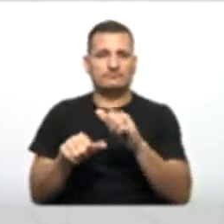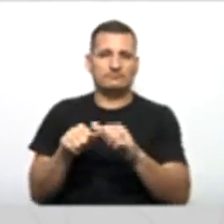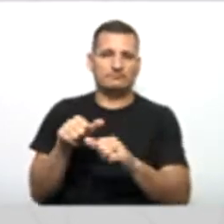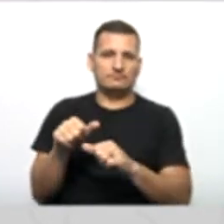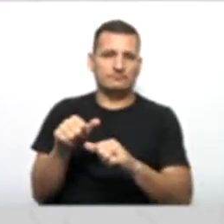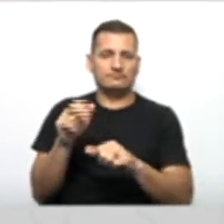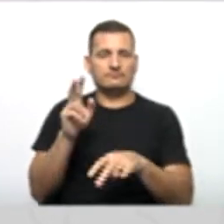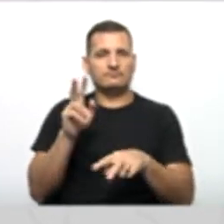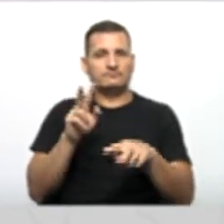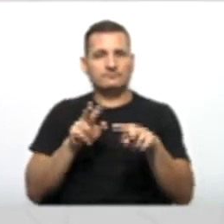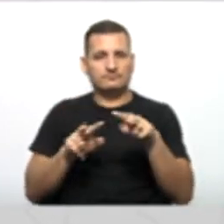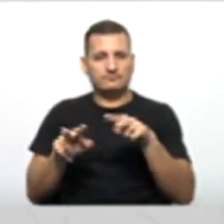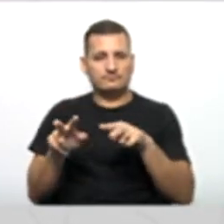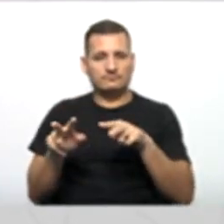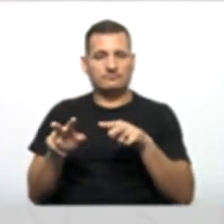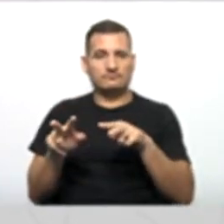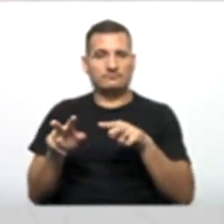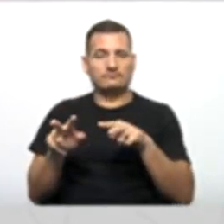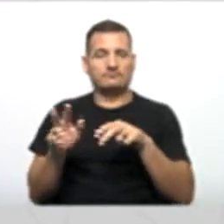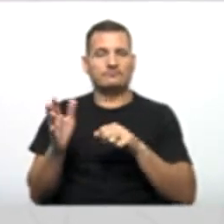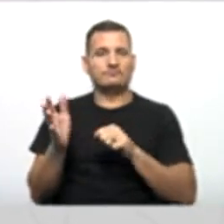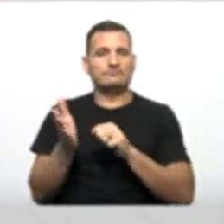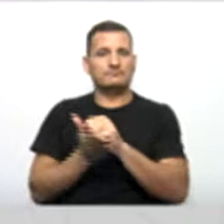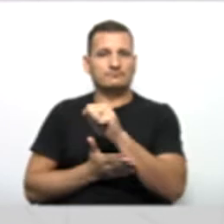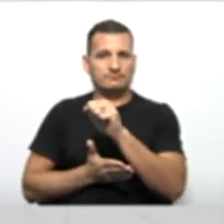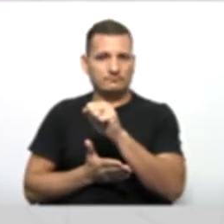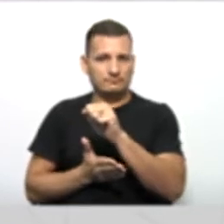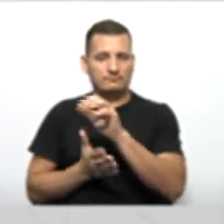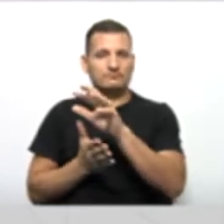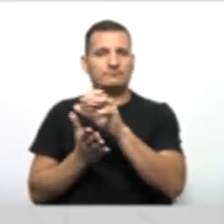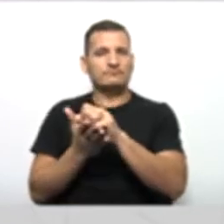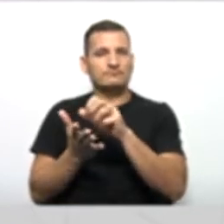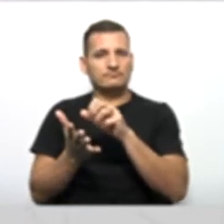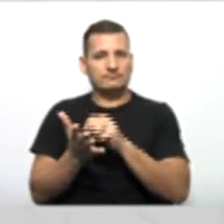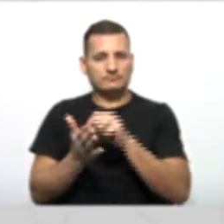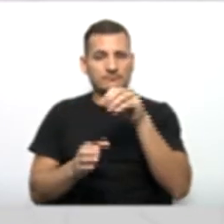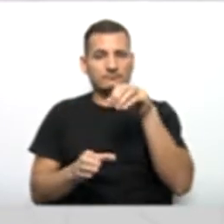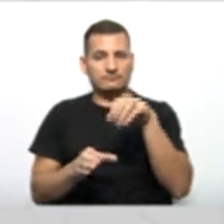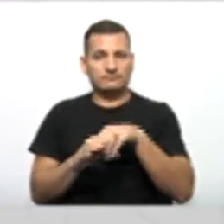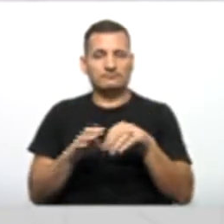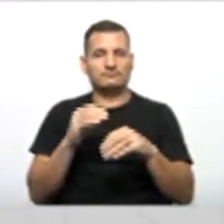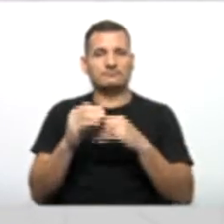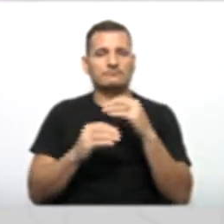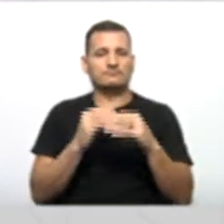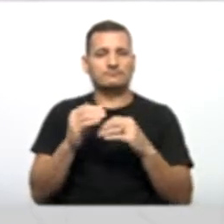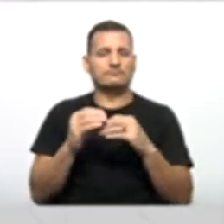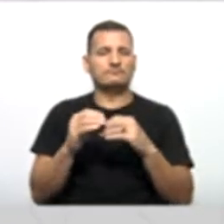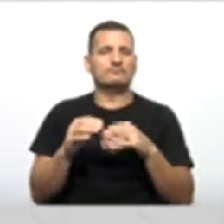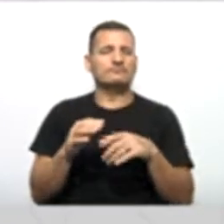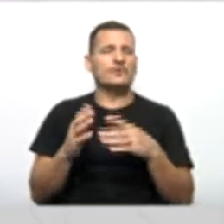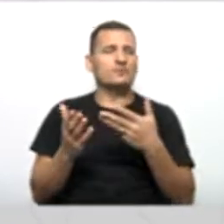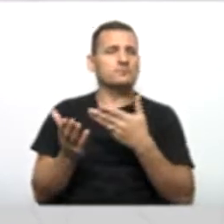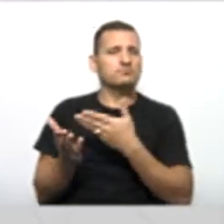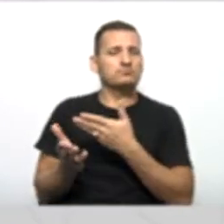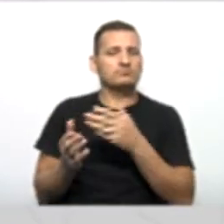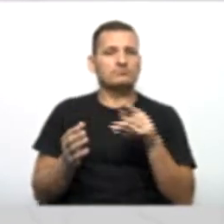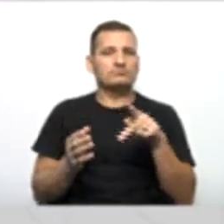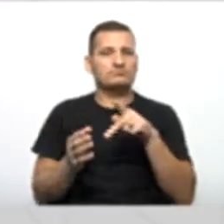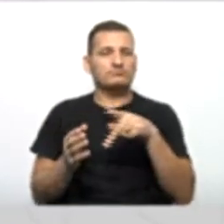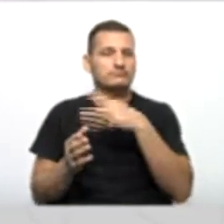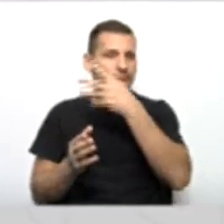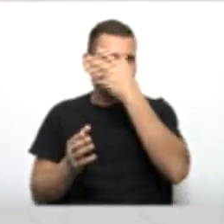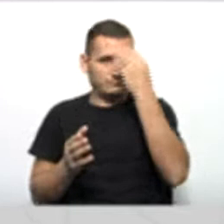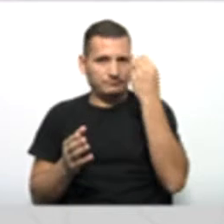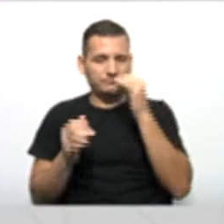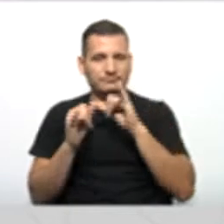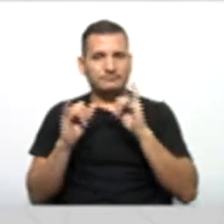visualização e exclusão de registros no banco de dados professor alan eu esqueci de falar